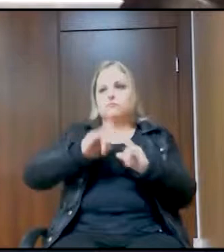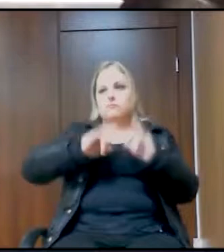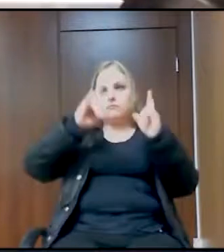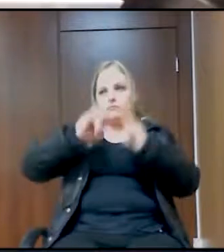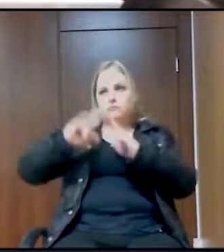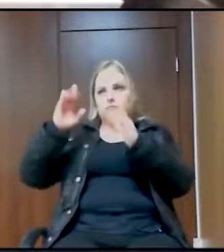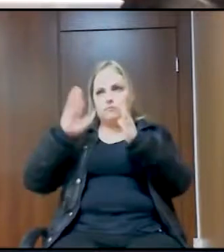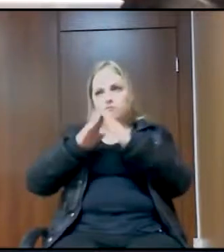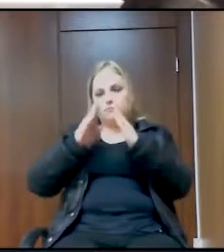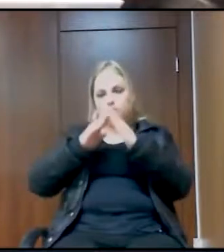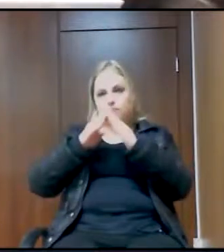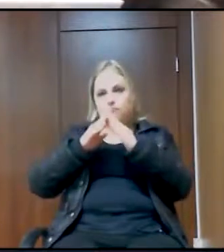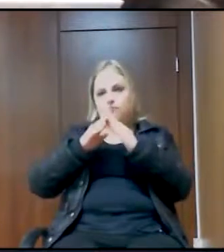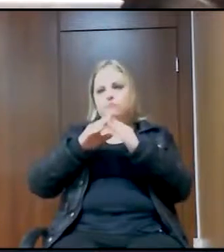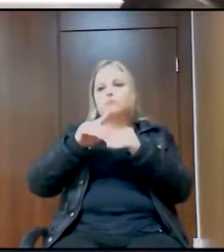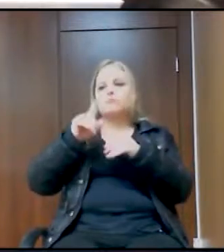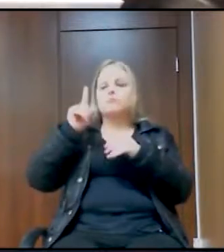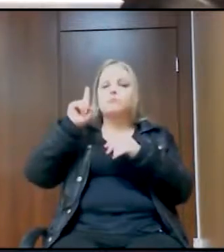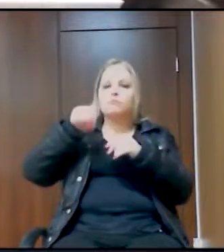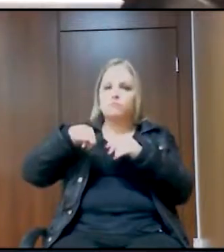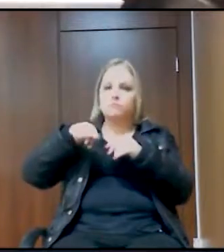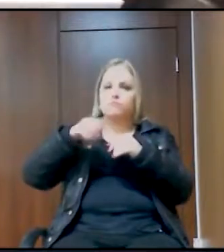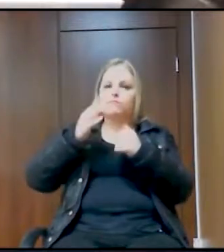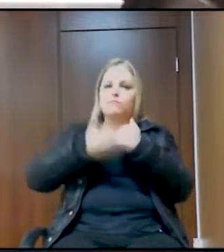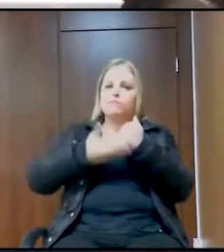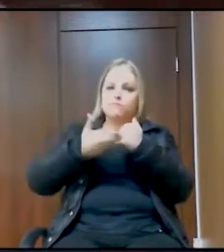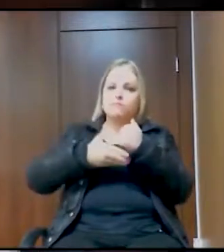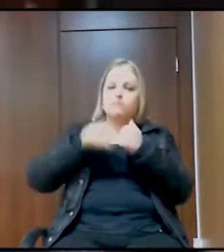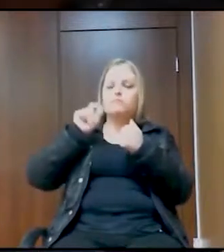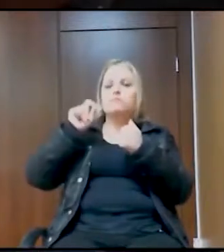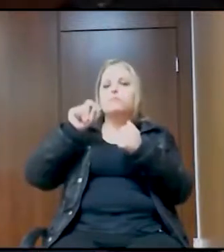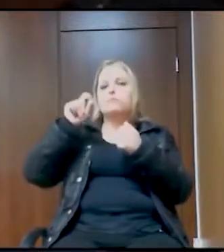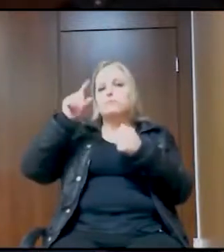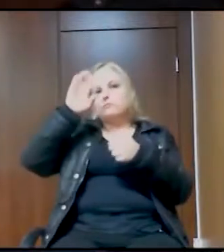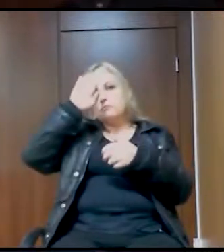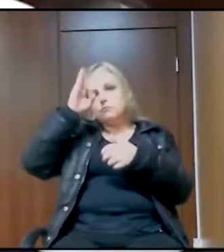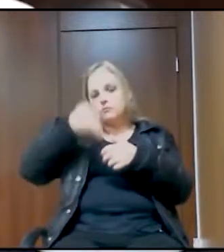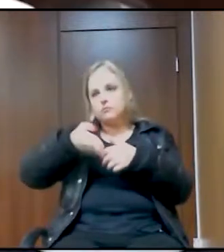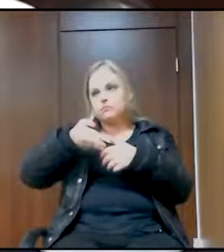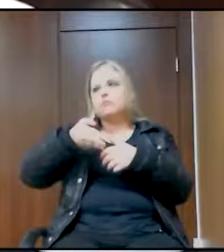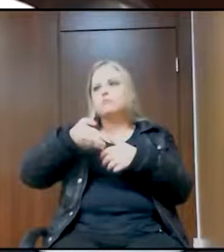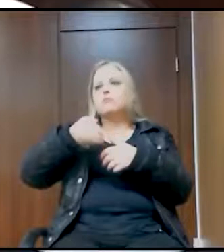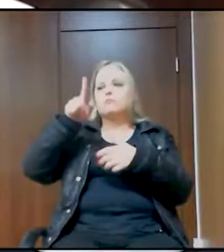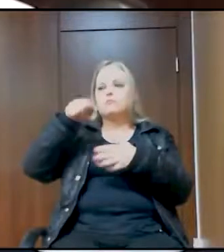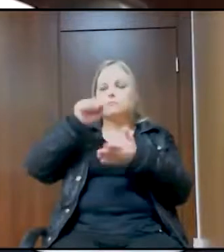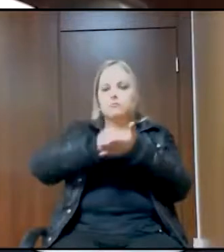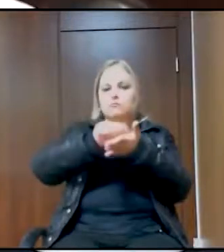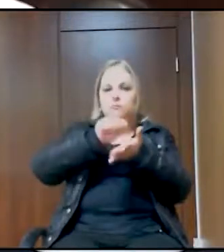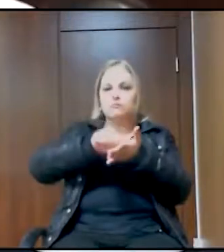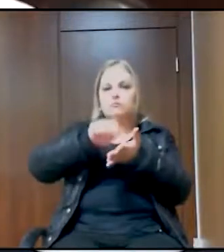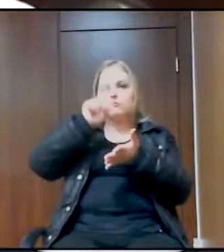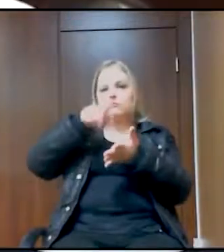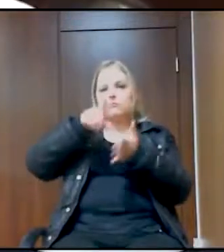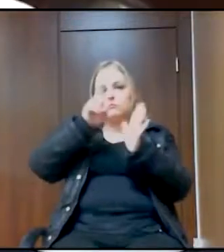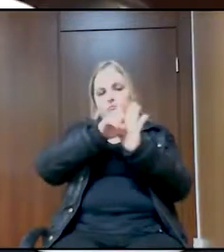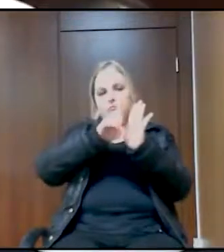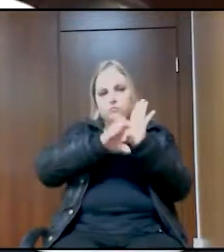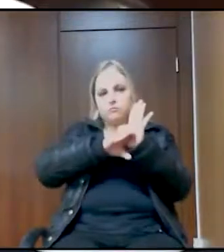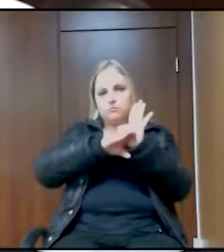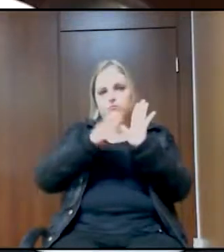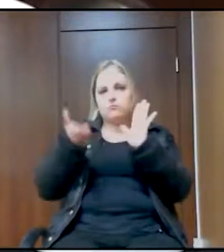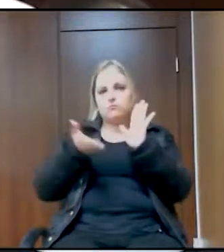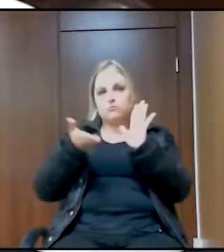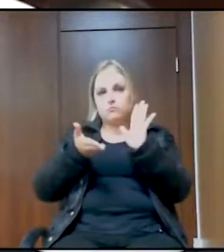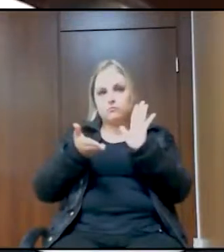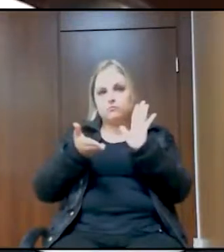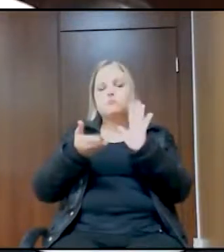definitivo, com base nos critérios de prioridade, né, previstos na minuta do decreto que foi abordado agora